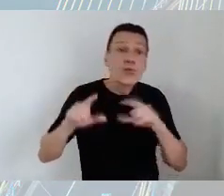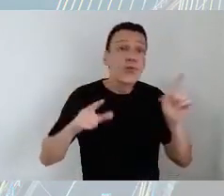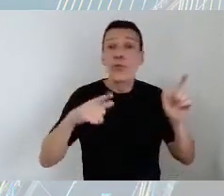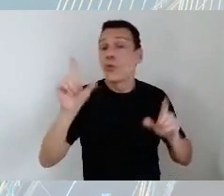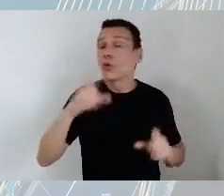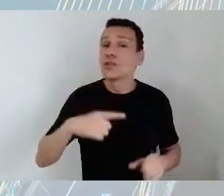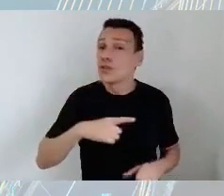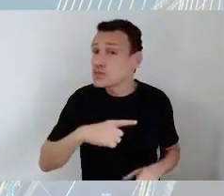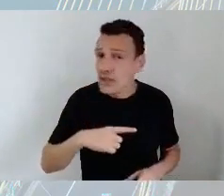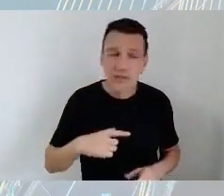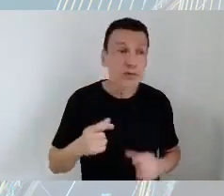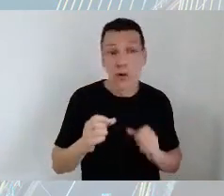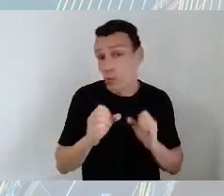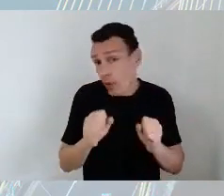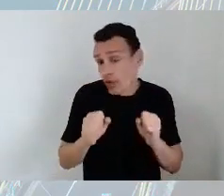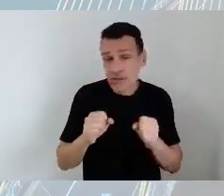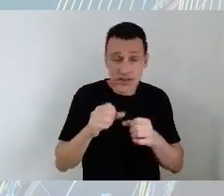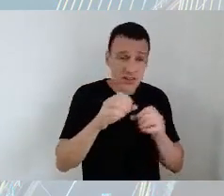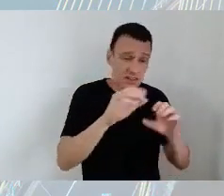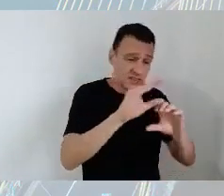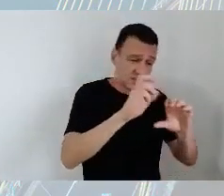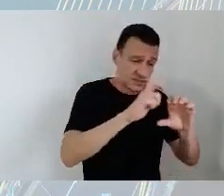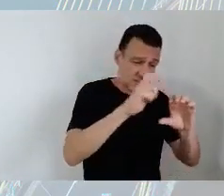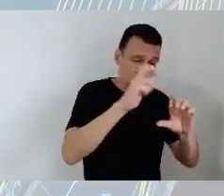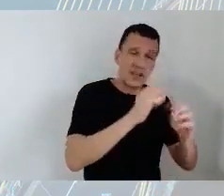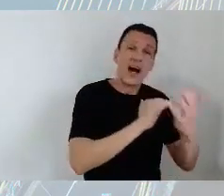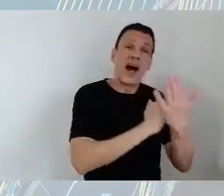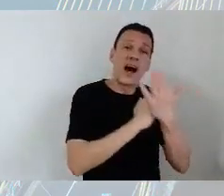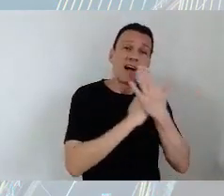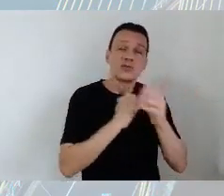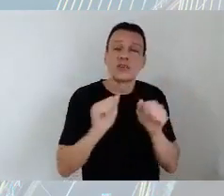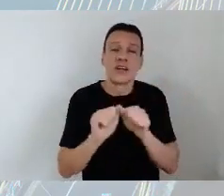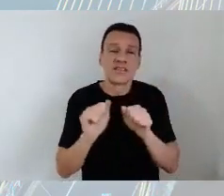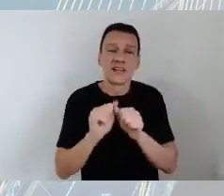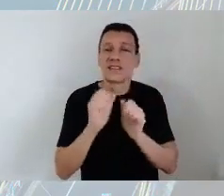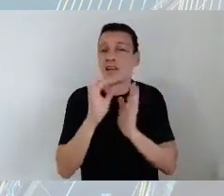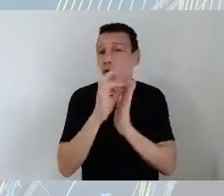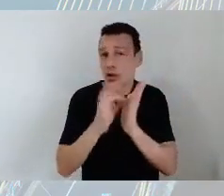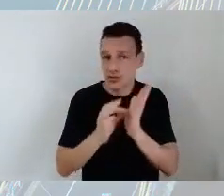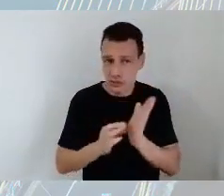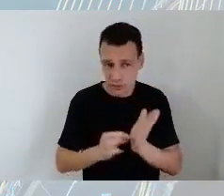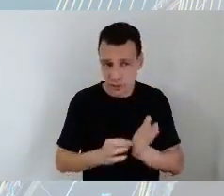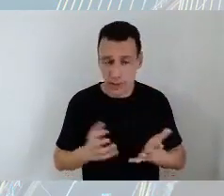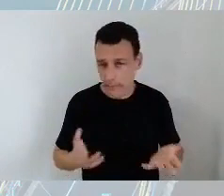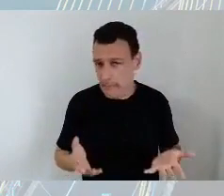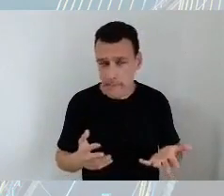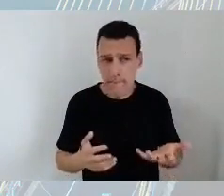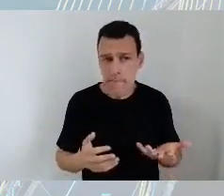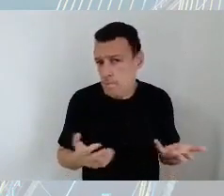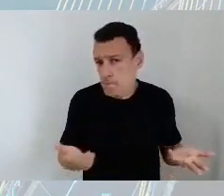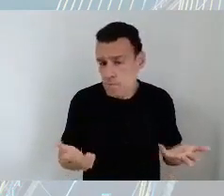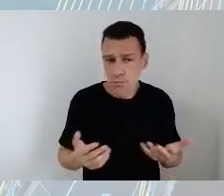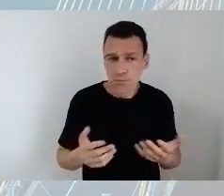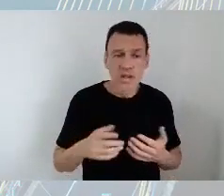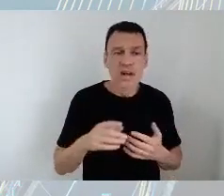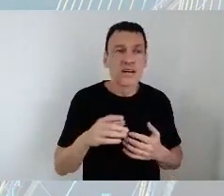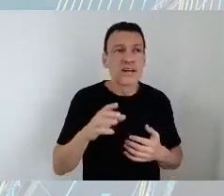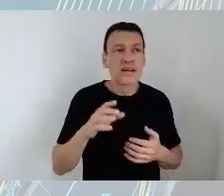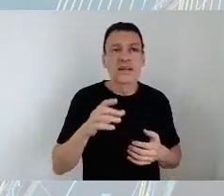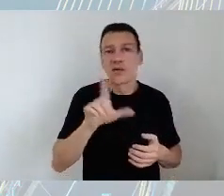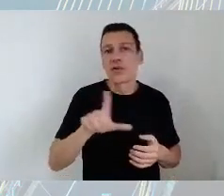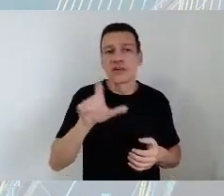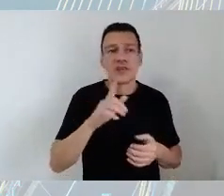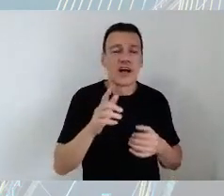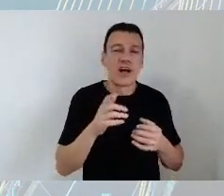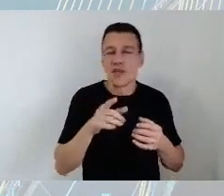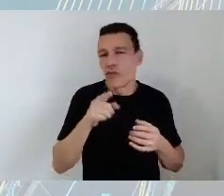código. Isso já existe lá, e não é claro que você está conversando como um chat com esses modelos. Você fala da instrução do que você